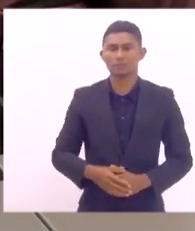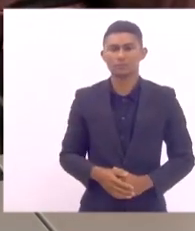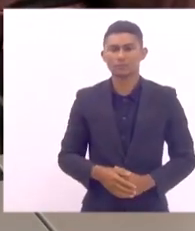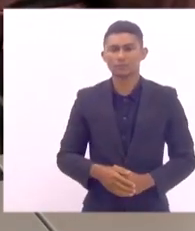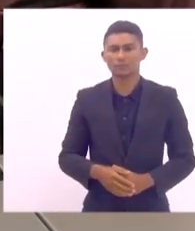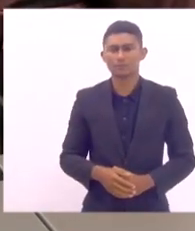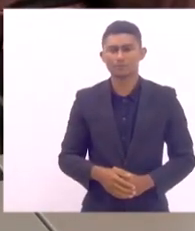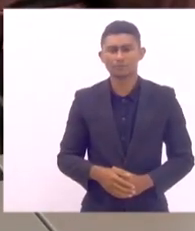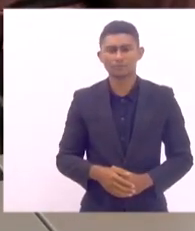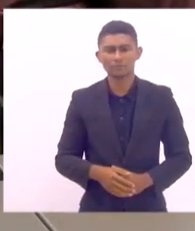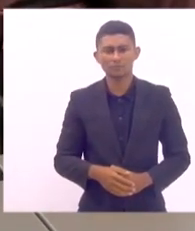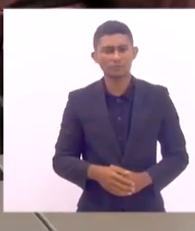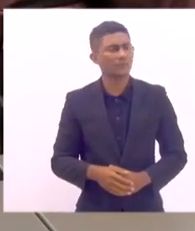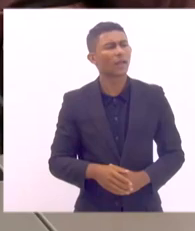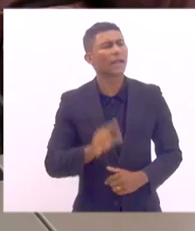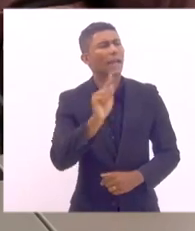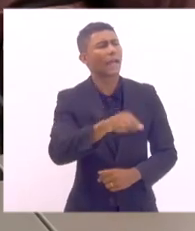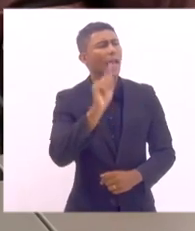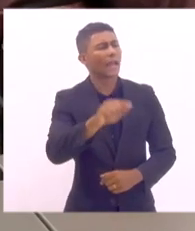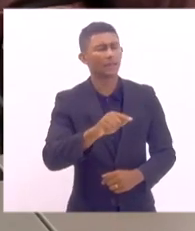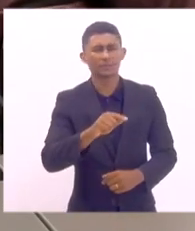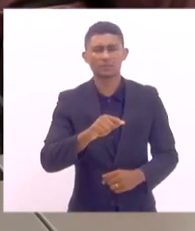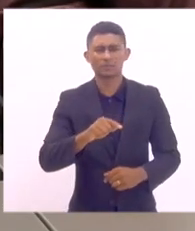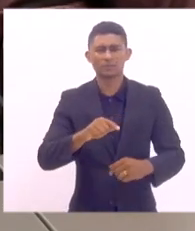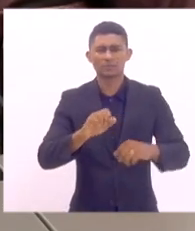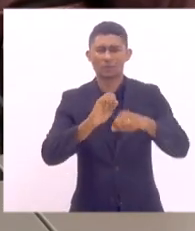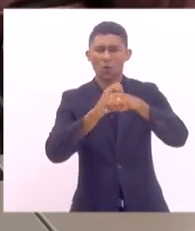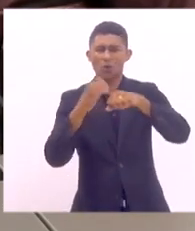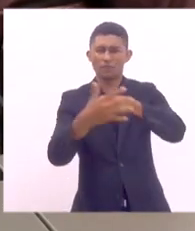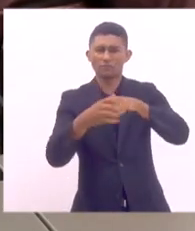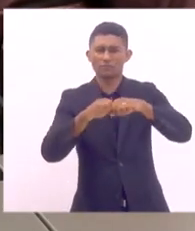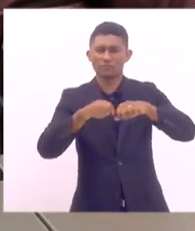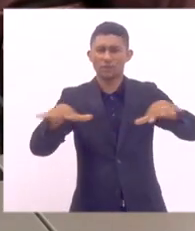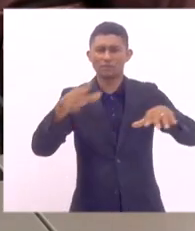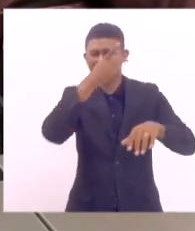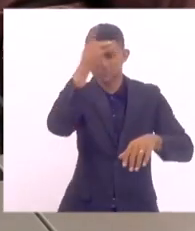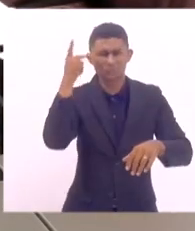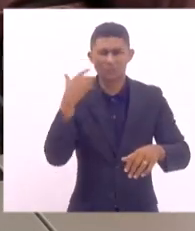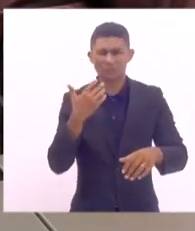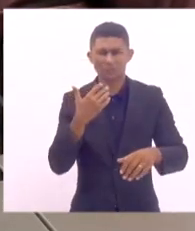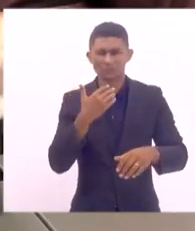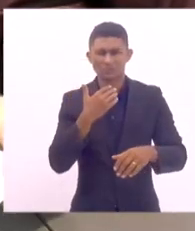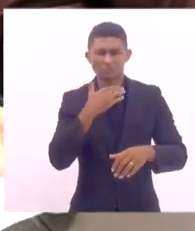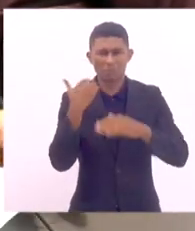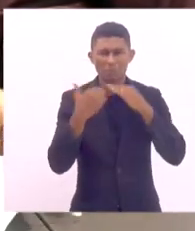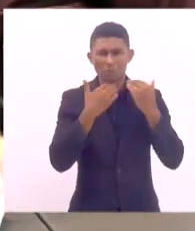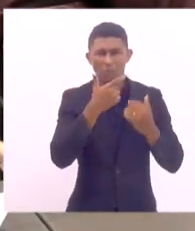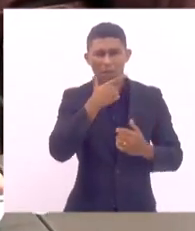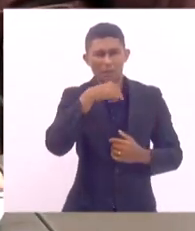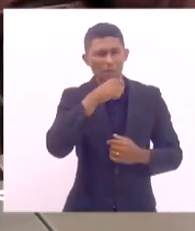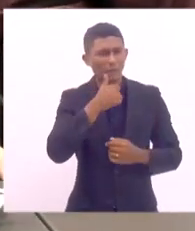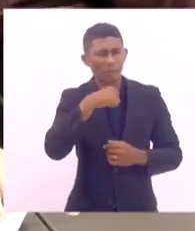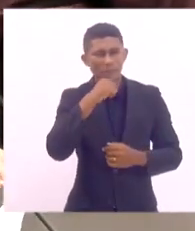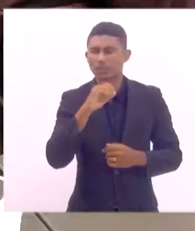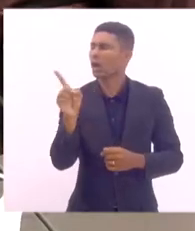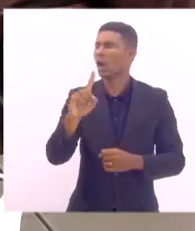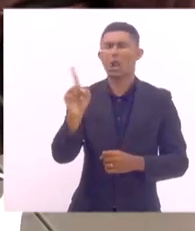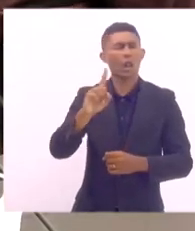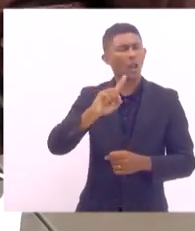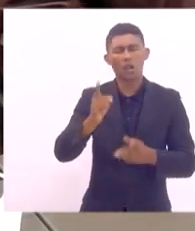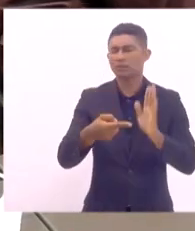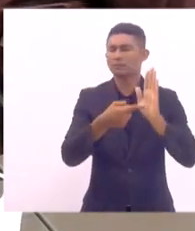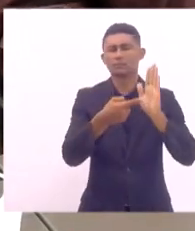Não, esses são os órfãos da Covid, não. Eu estou perdido igual a Rejane. Por isso não, que desculpe. Ah. Não. É o 24º. É